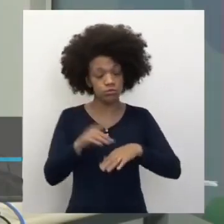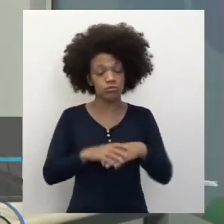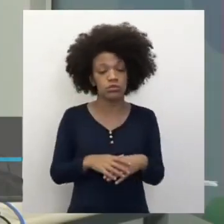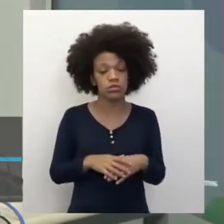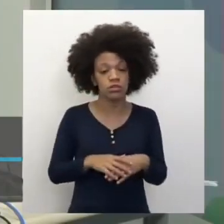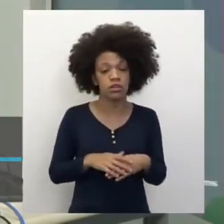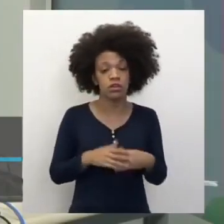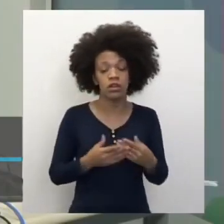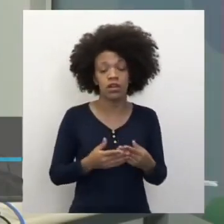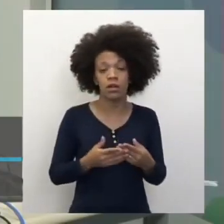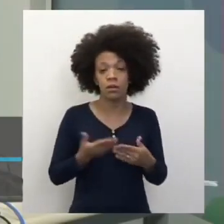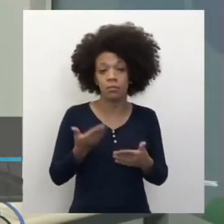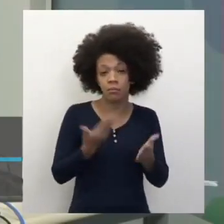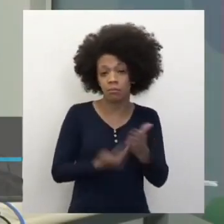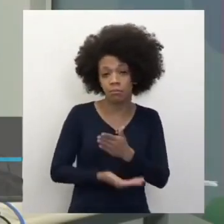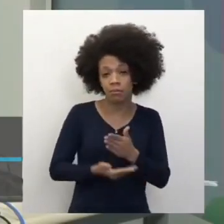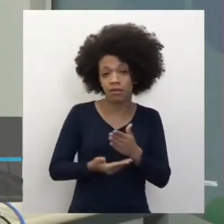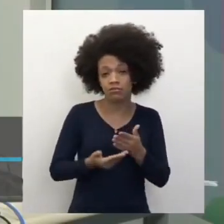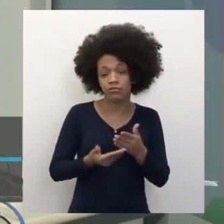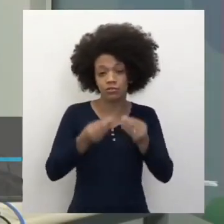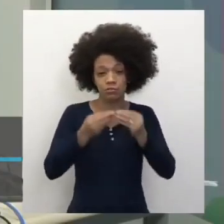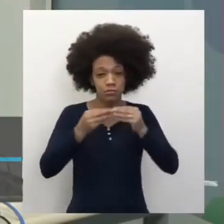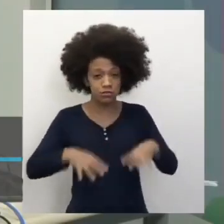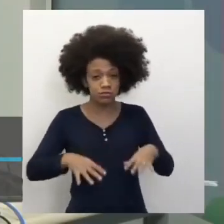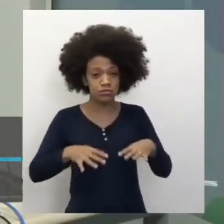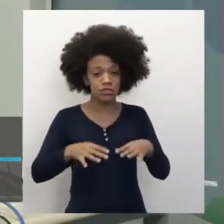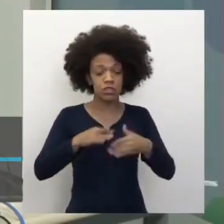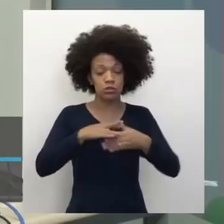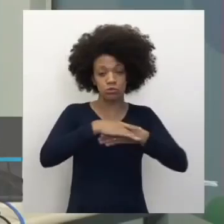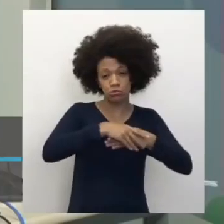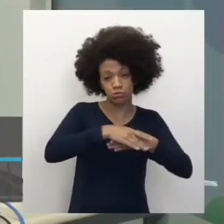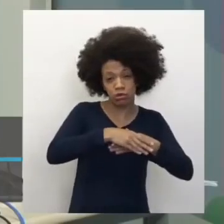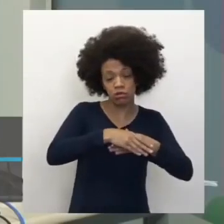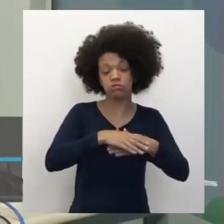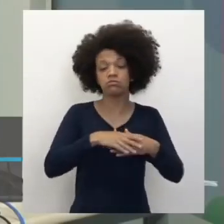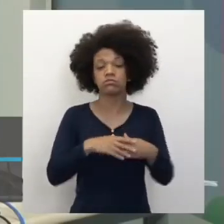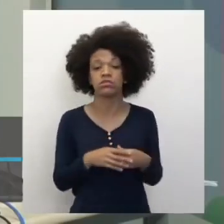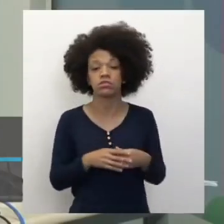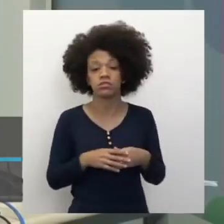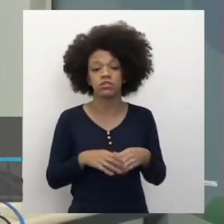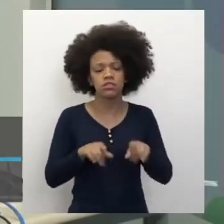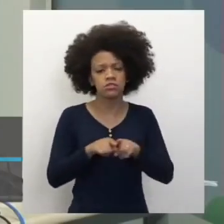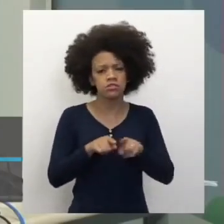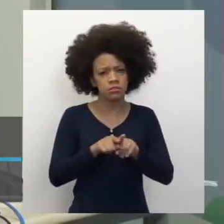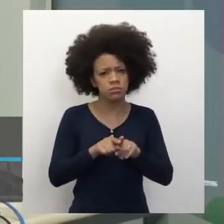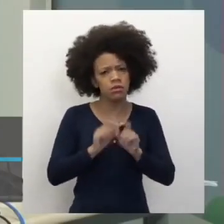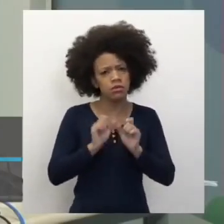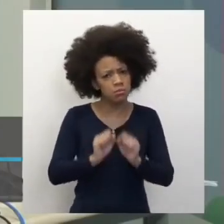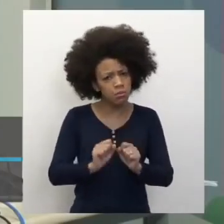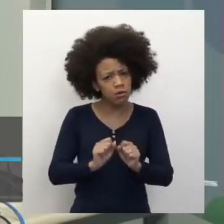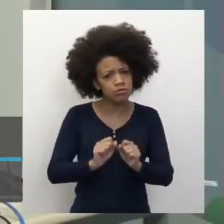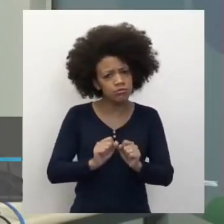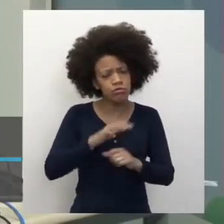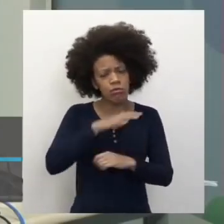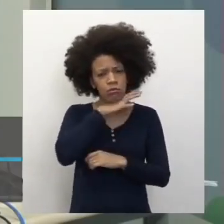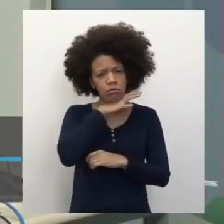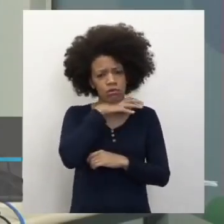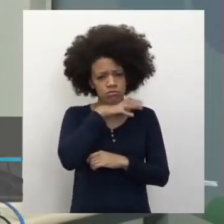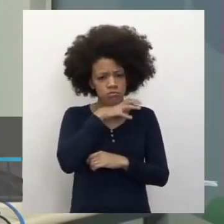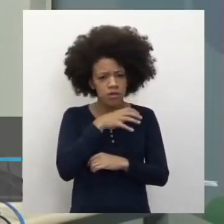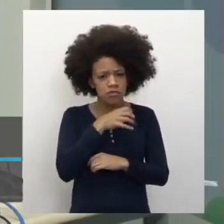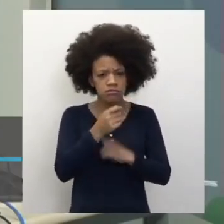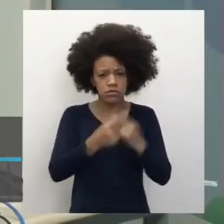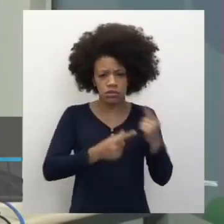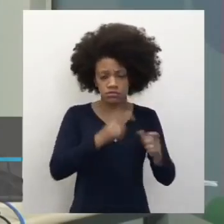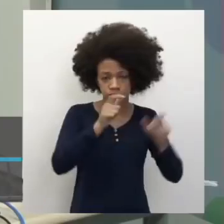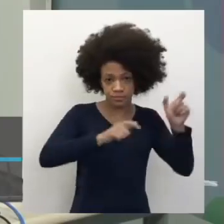perda de seus modos de subsistência, doenças, né, que podem ser trazidas, inclusive você pode extinguir certas